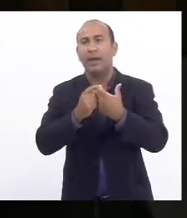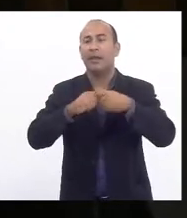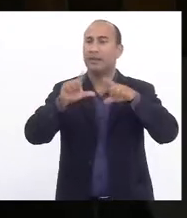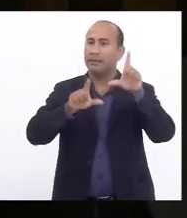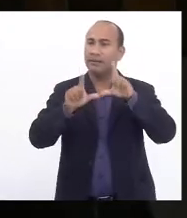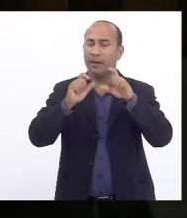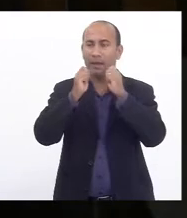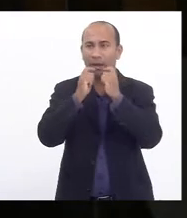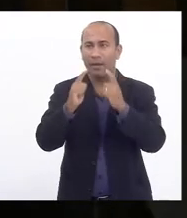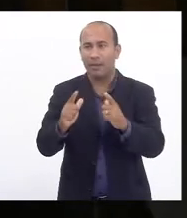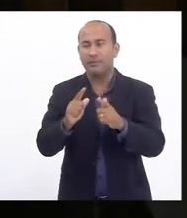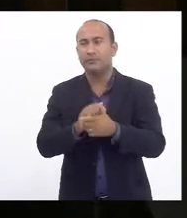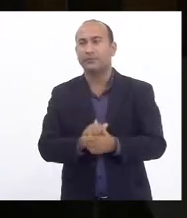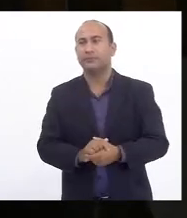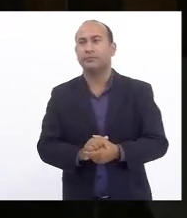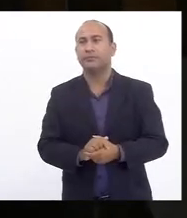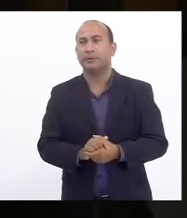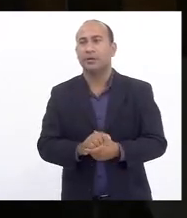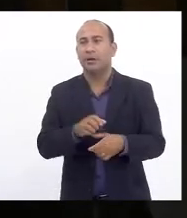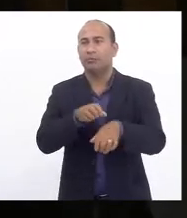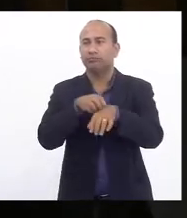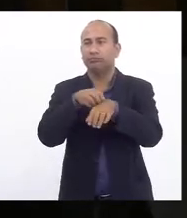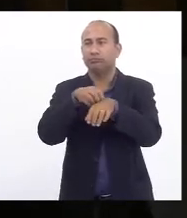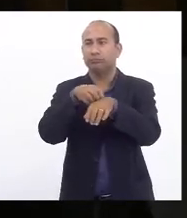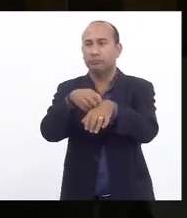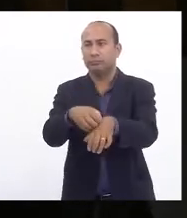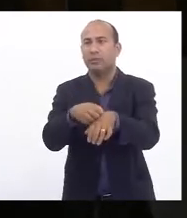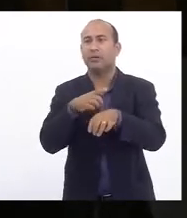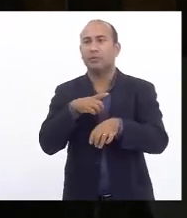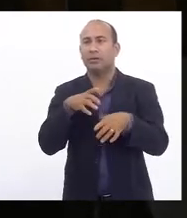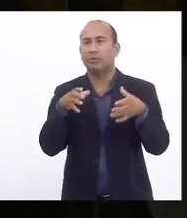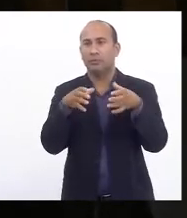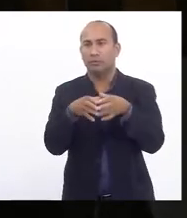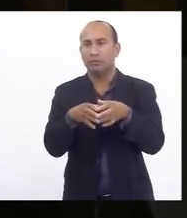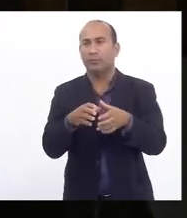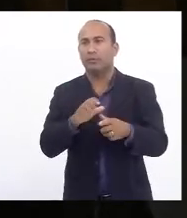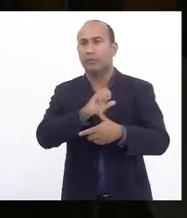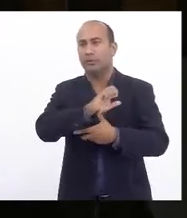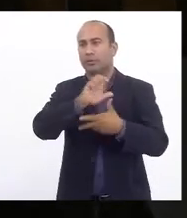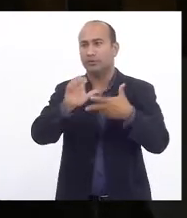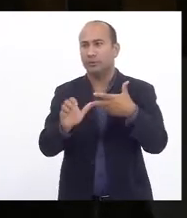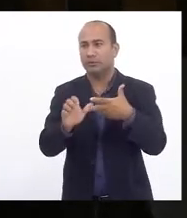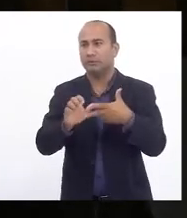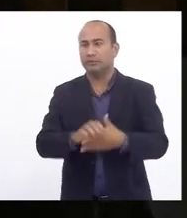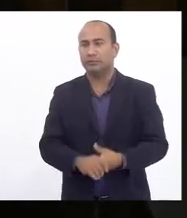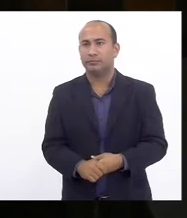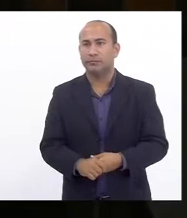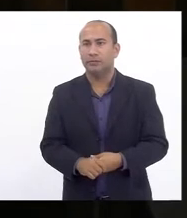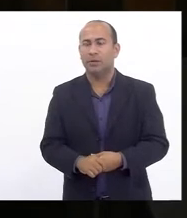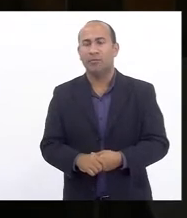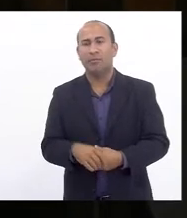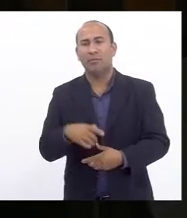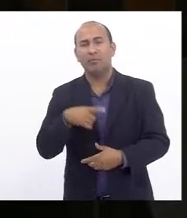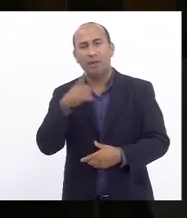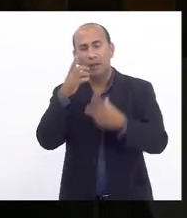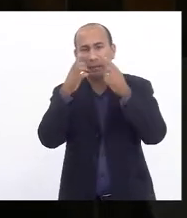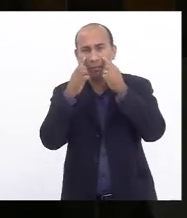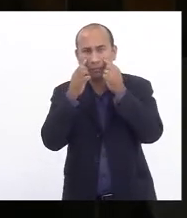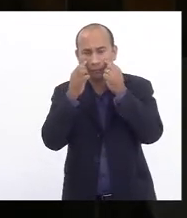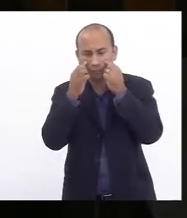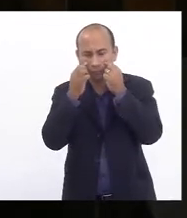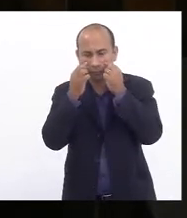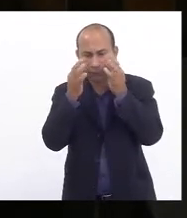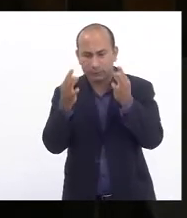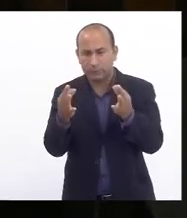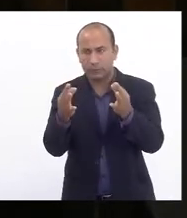veículos de comunicação do Poder Legislativo em algumas coisas chamaram a nossa atenção eu quero